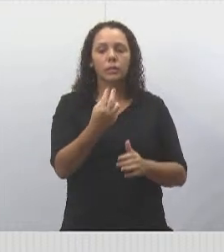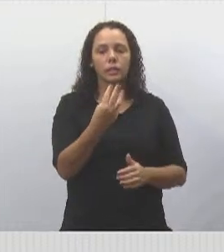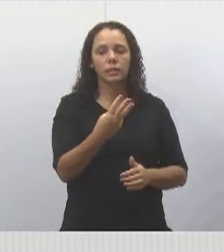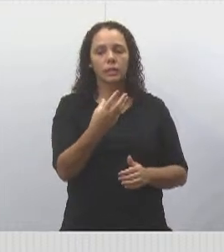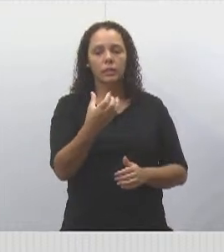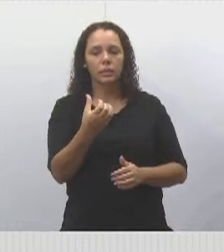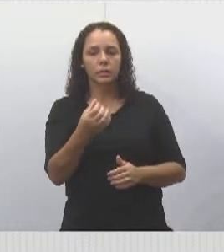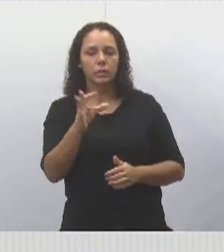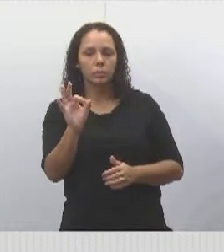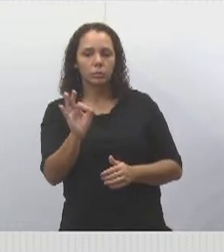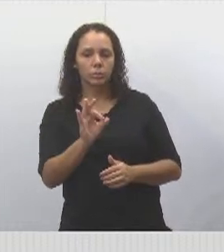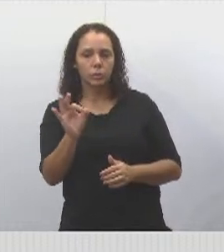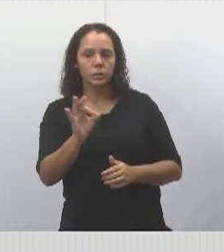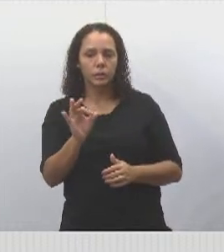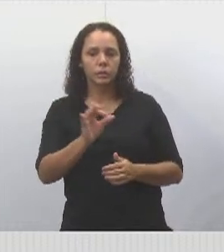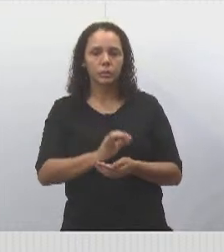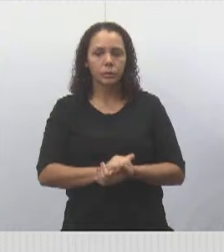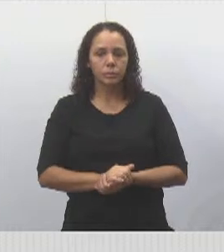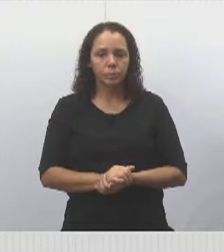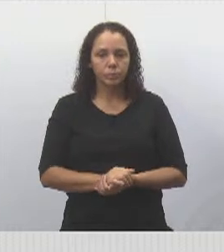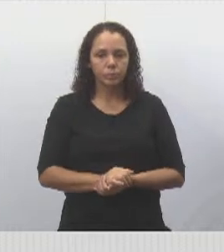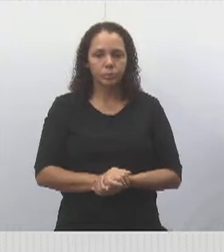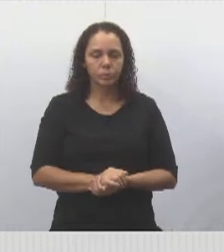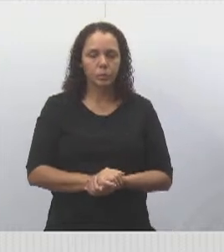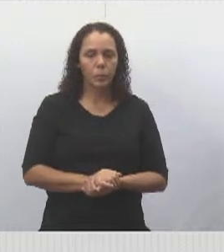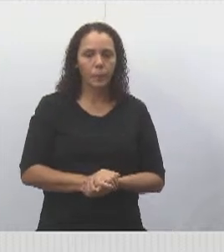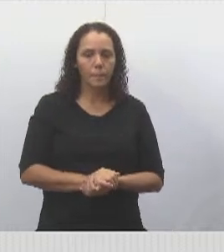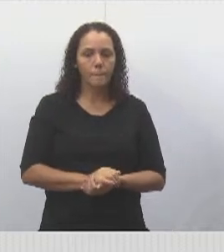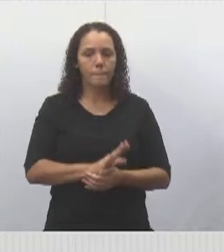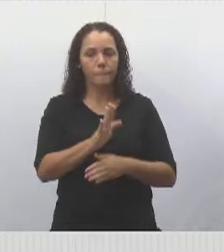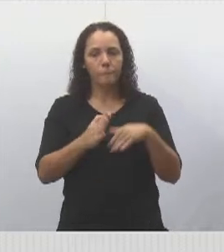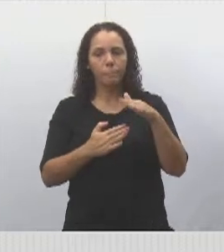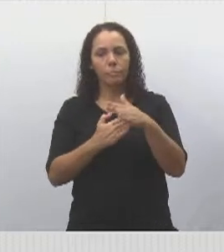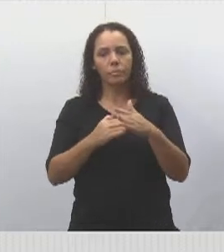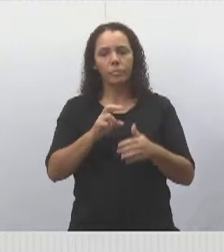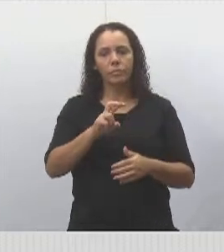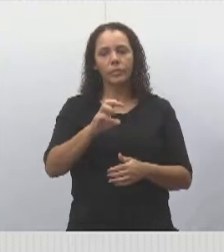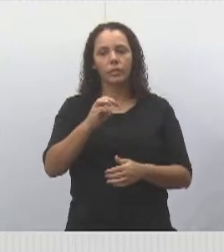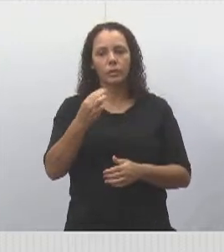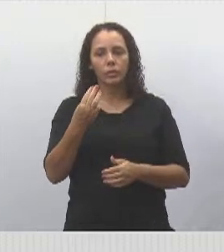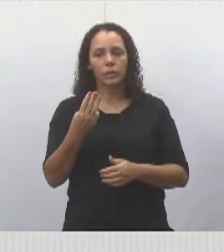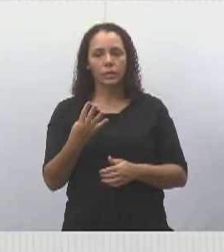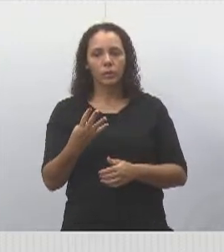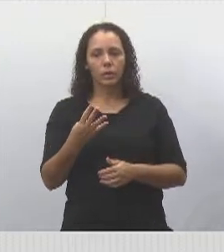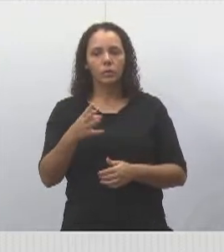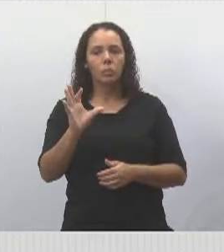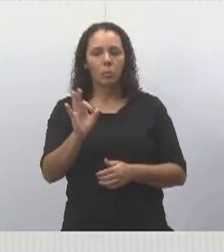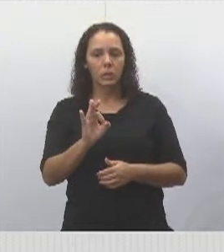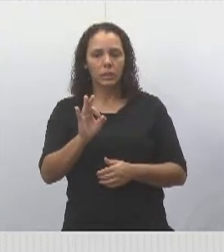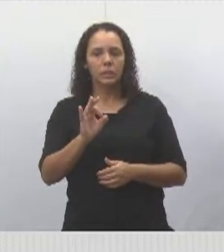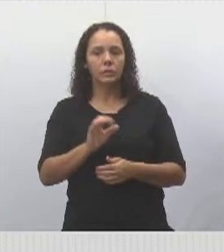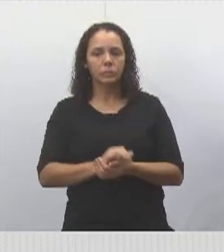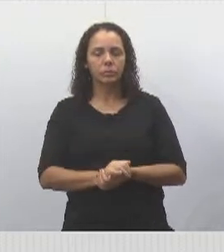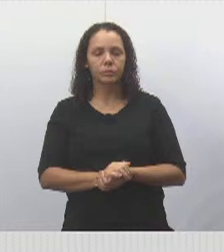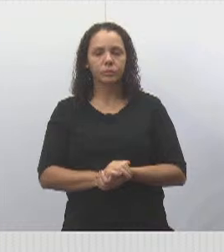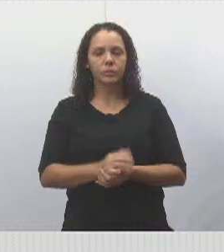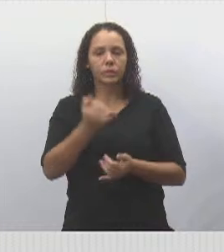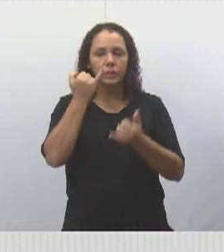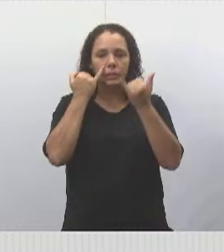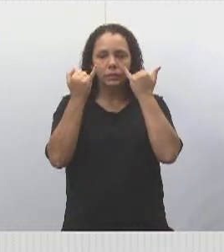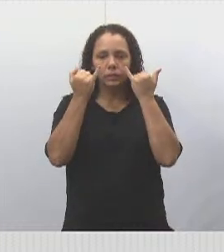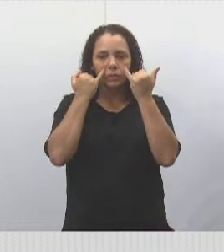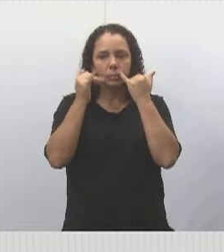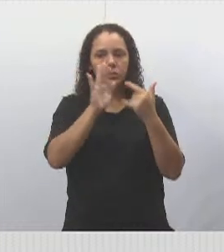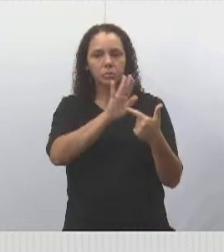da receita corrente líquida, que é o limite legal de 54%. Essas são as informações aí